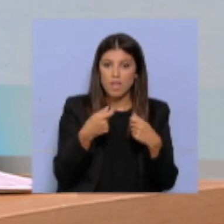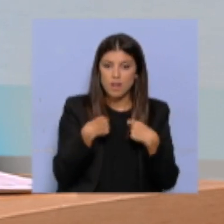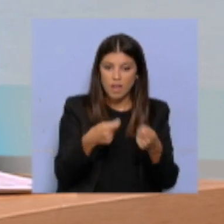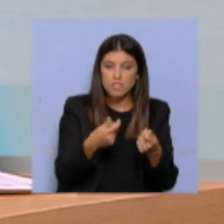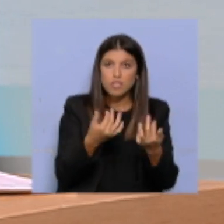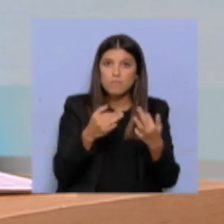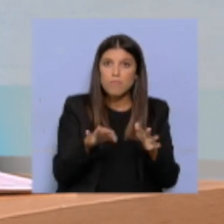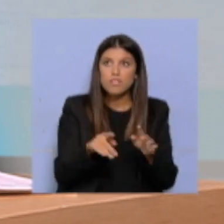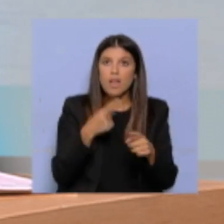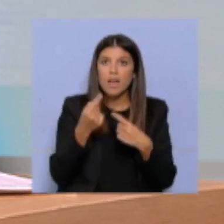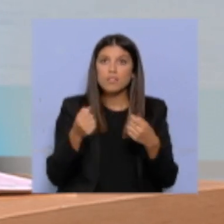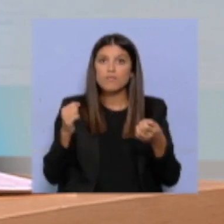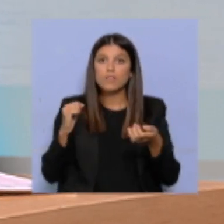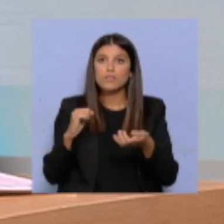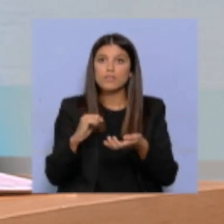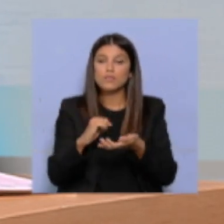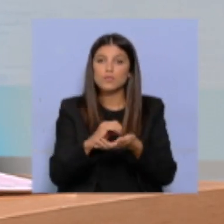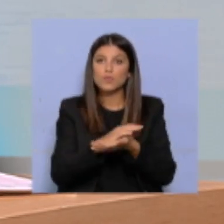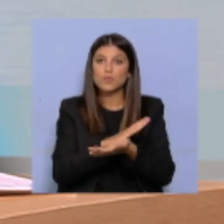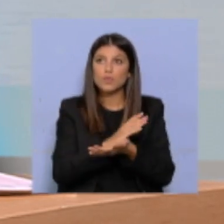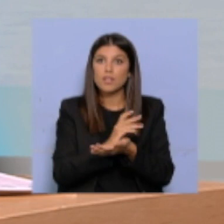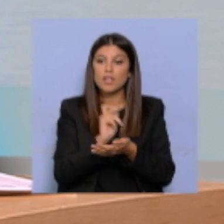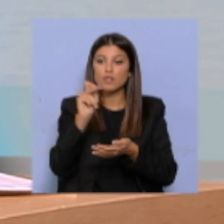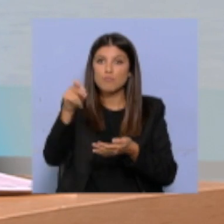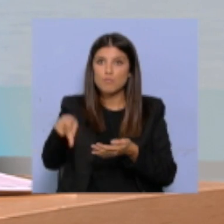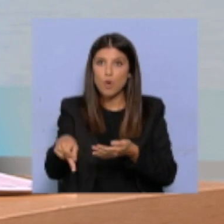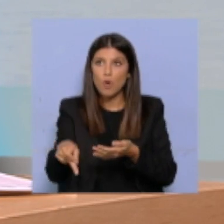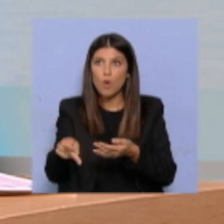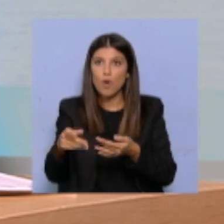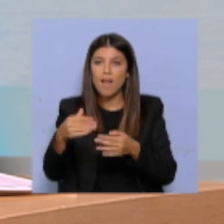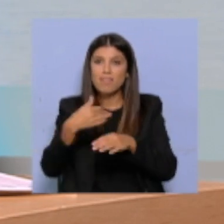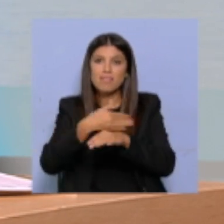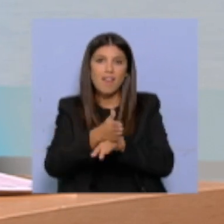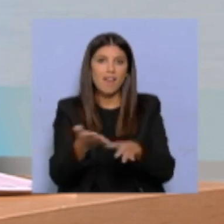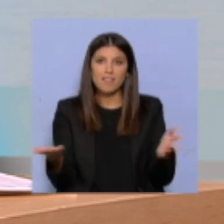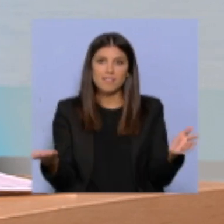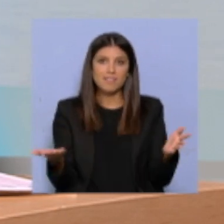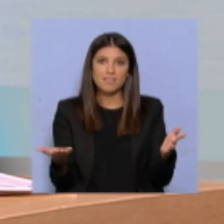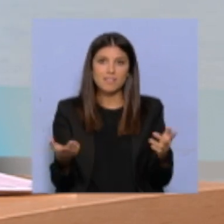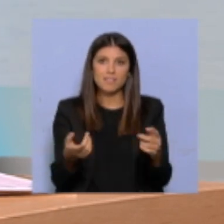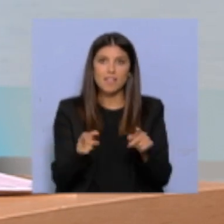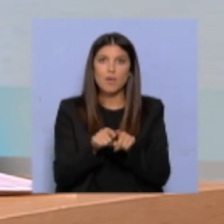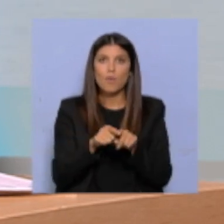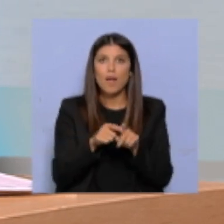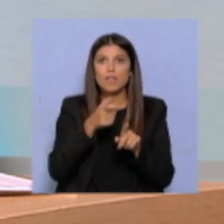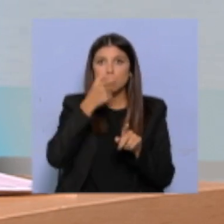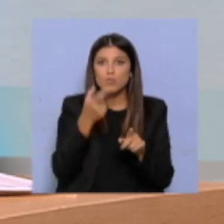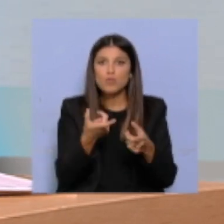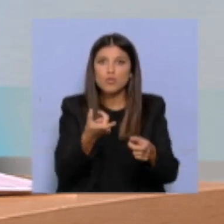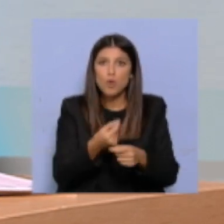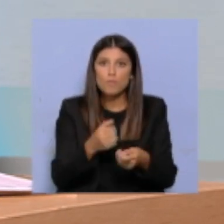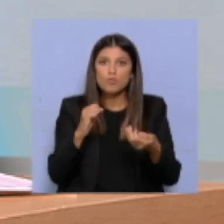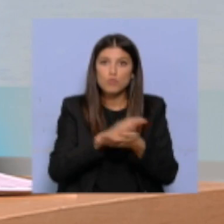depois da hora de consumo dos jornais. E ninguém vai adquirir um jornal diário ao final do dia